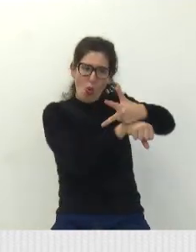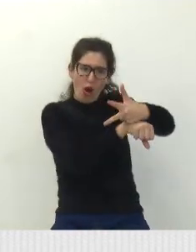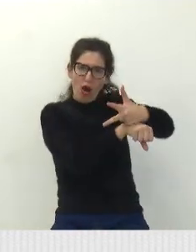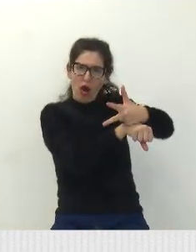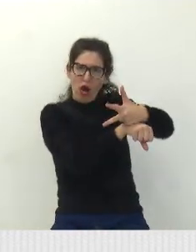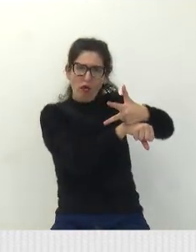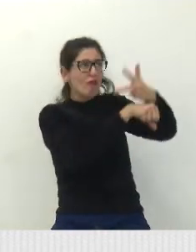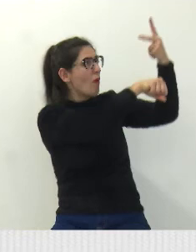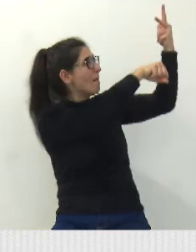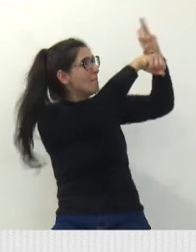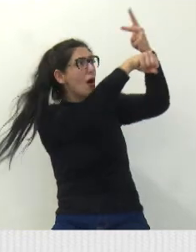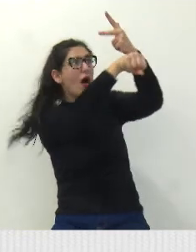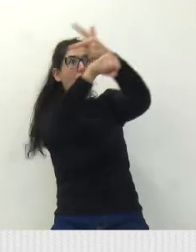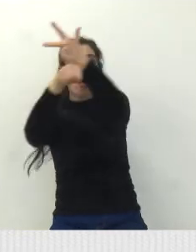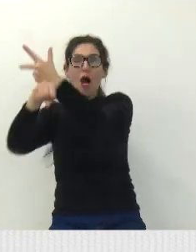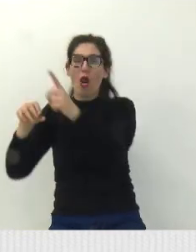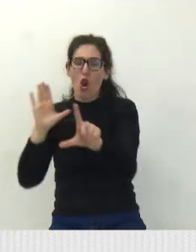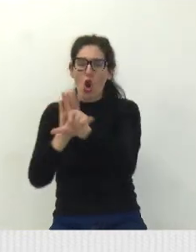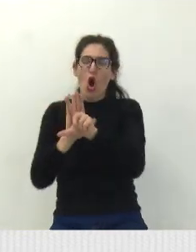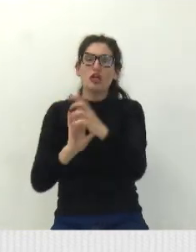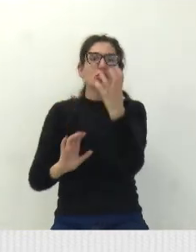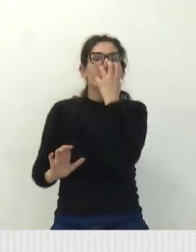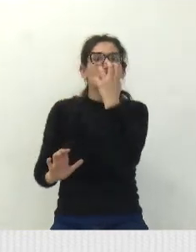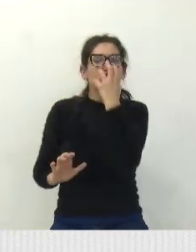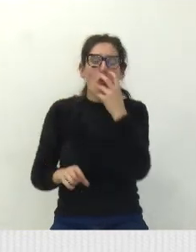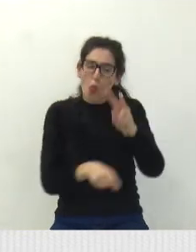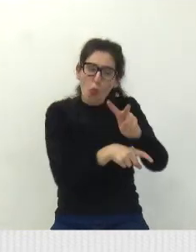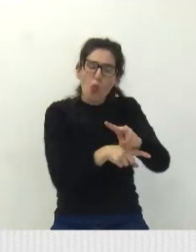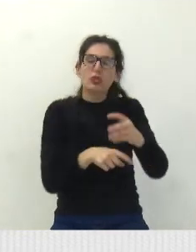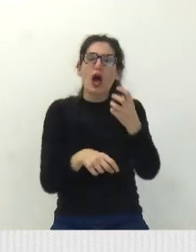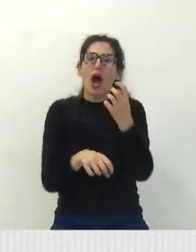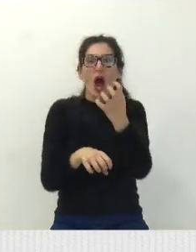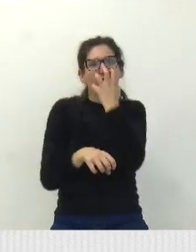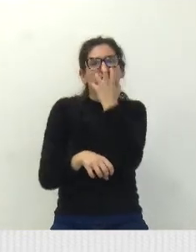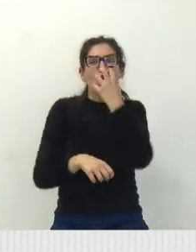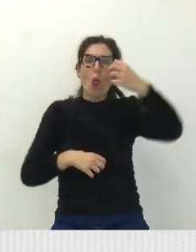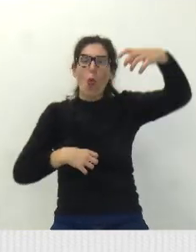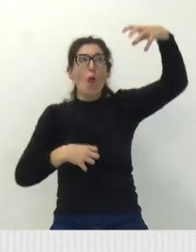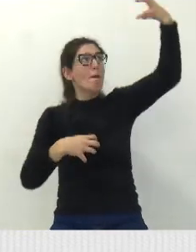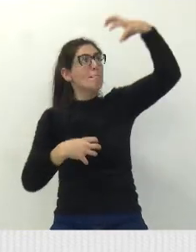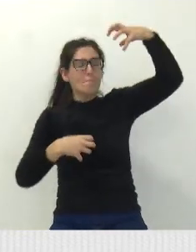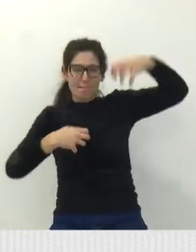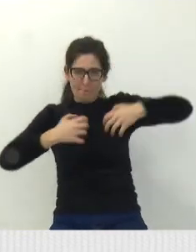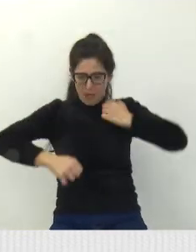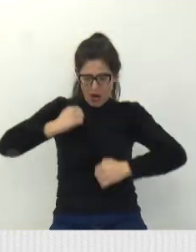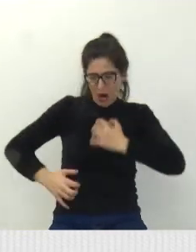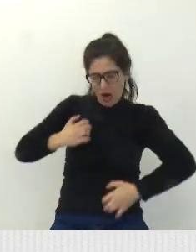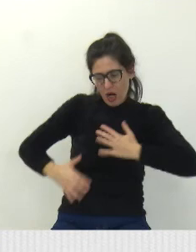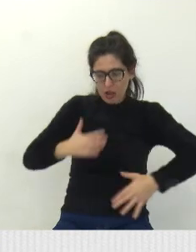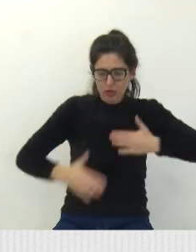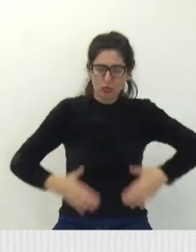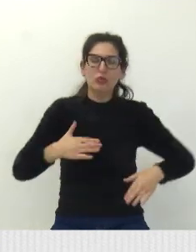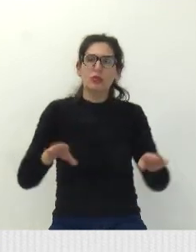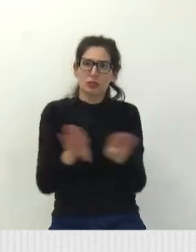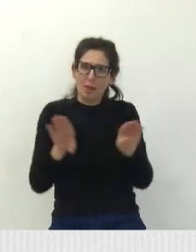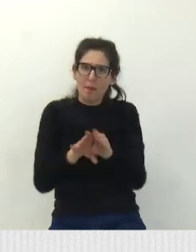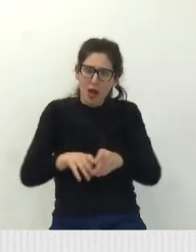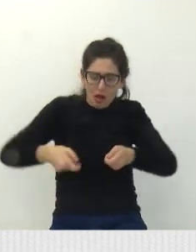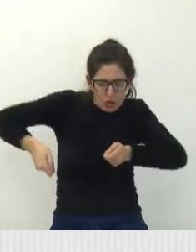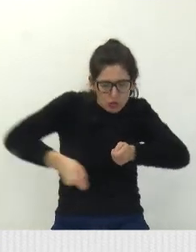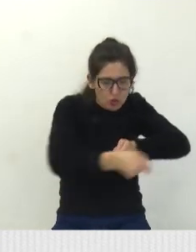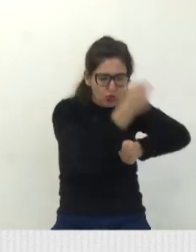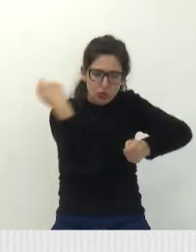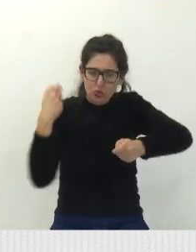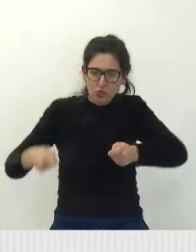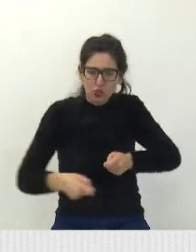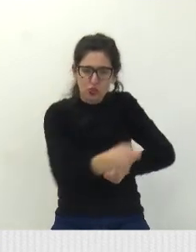entende, começa aquele debate. Então, agora eu estou começando a parar de responder muitas coisas pelo WhatsApp ou pelo telefone. Conversas mais complexas, direto